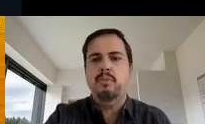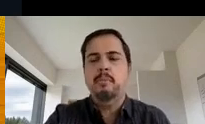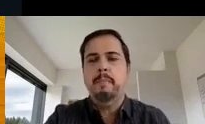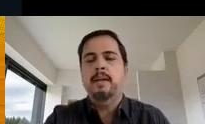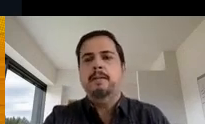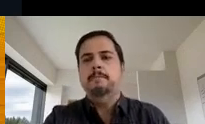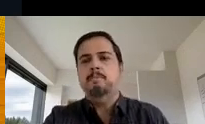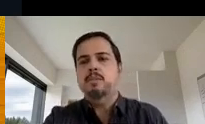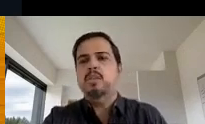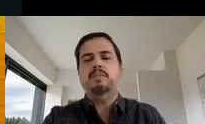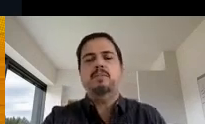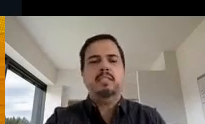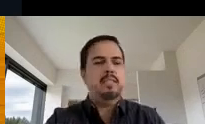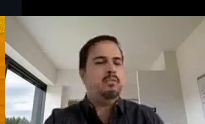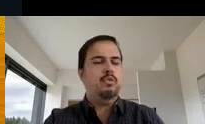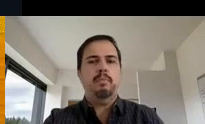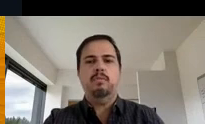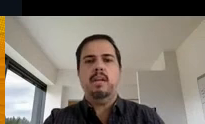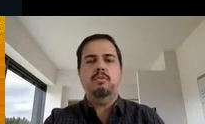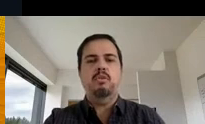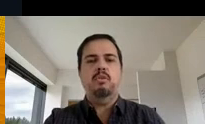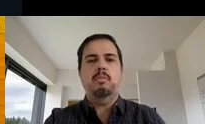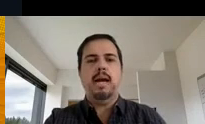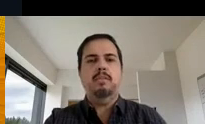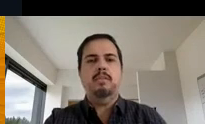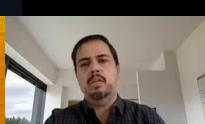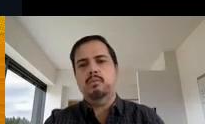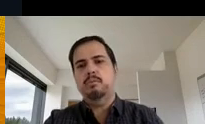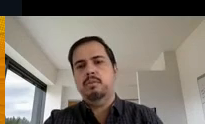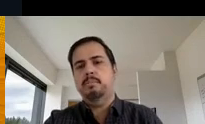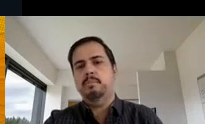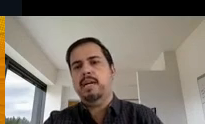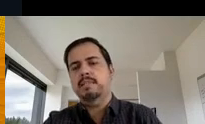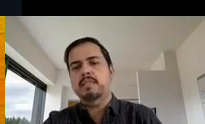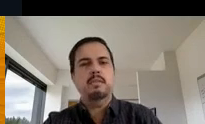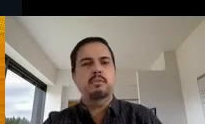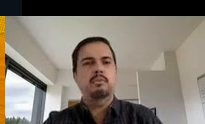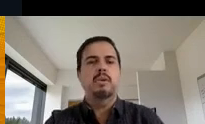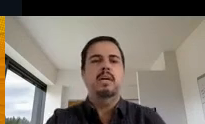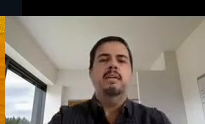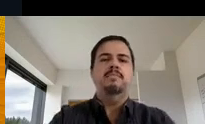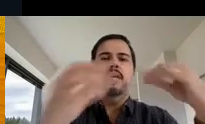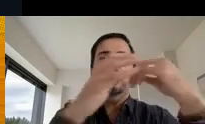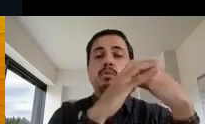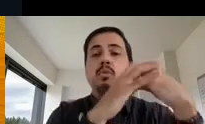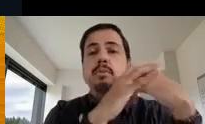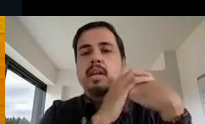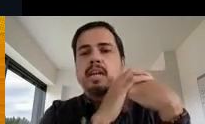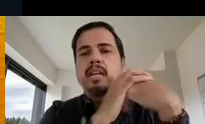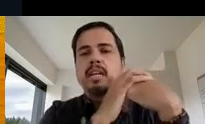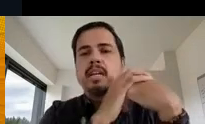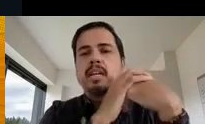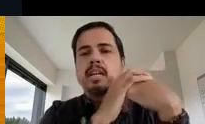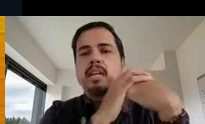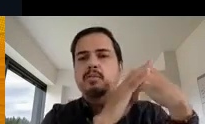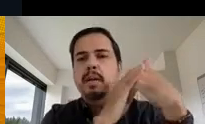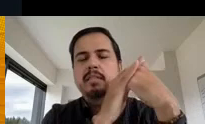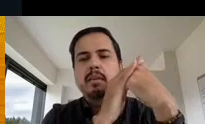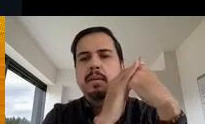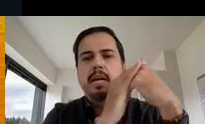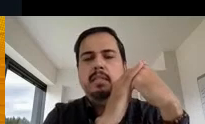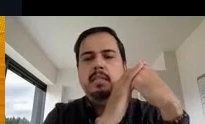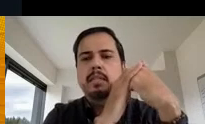Isso é óbvio que vão. Mas não dá para você falar assim, que as compras online vão dobrar em dois anos, vão triplicar em cinco, vão... Né, que as compras online vão